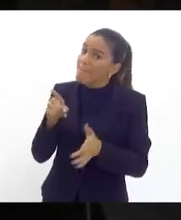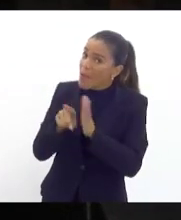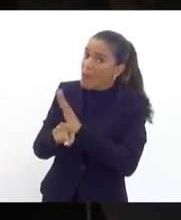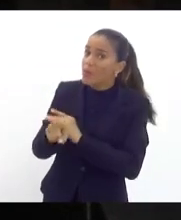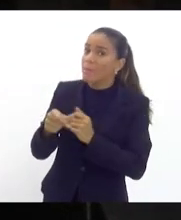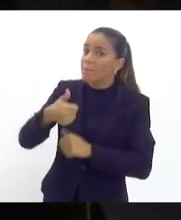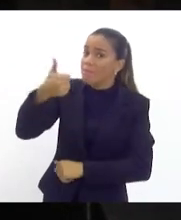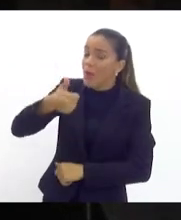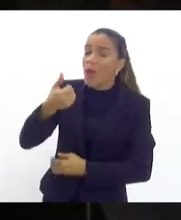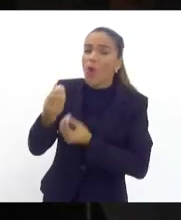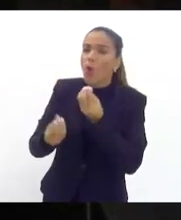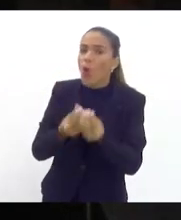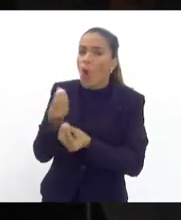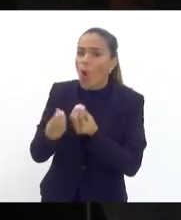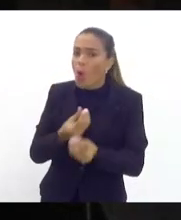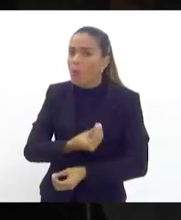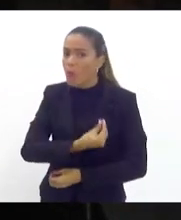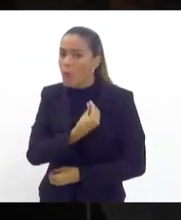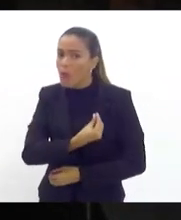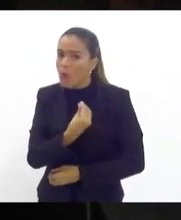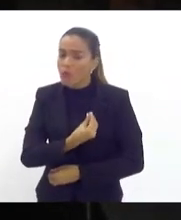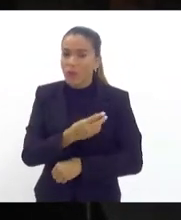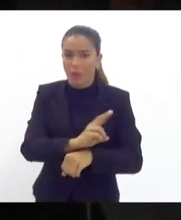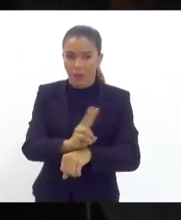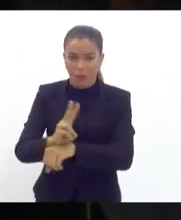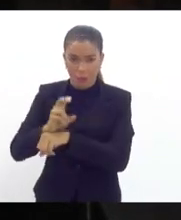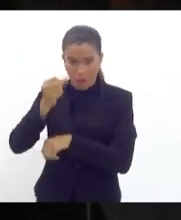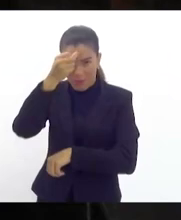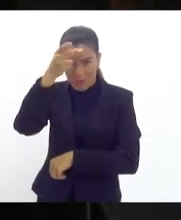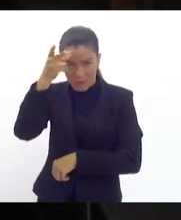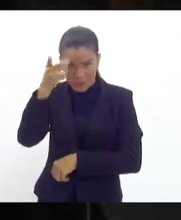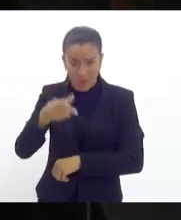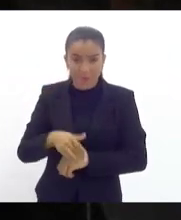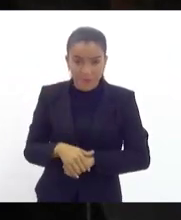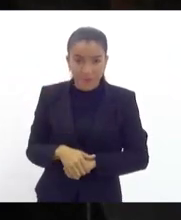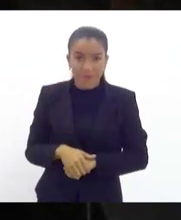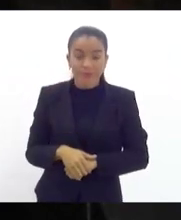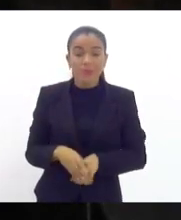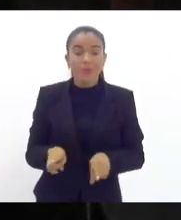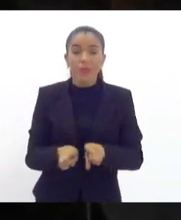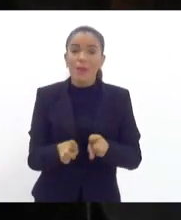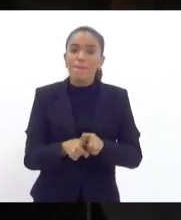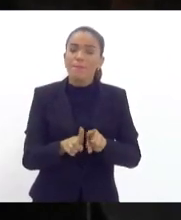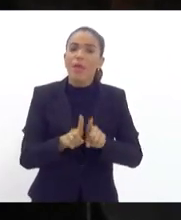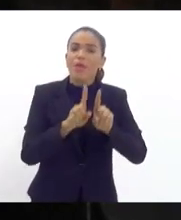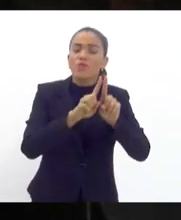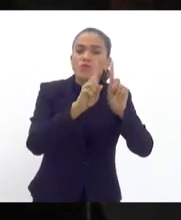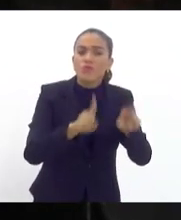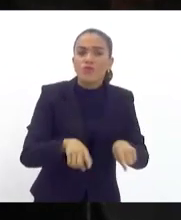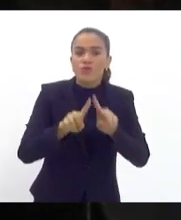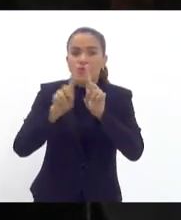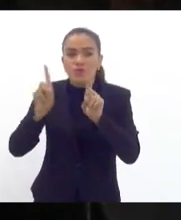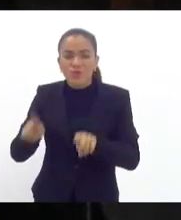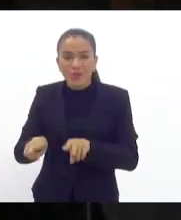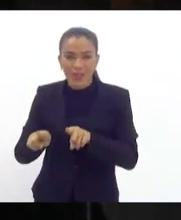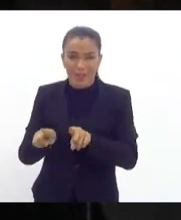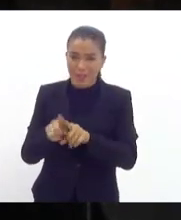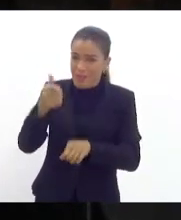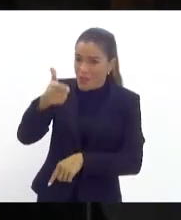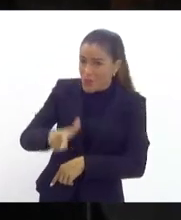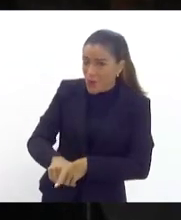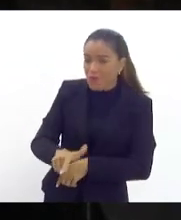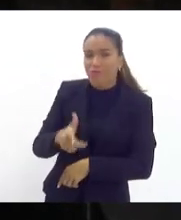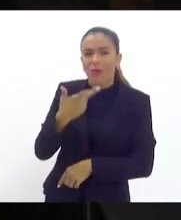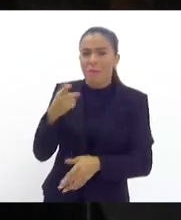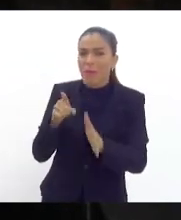guarda como como eles estão trabalhando o efetivo da Guarda Municipal E mais uma vez nós não podemos